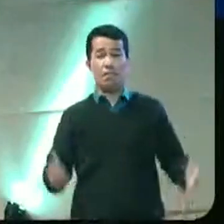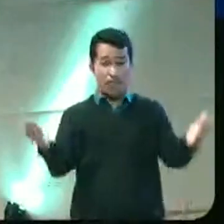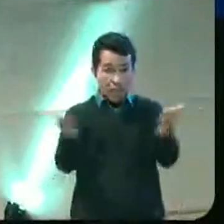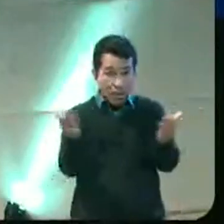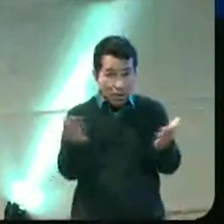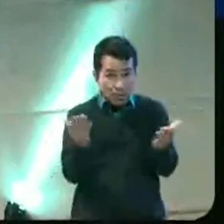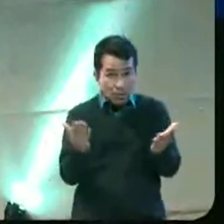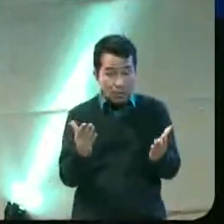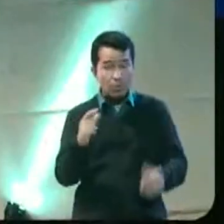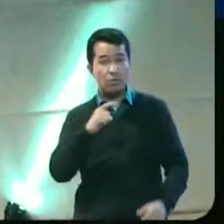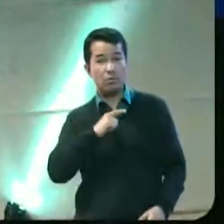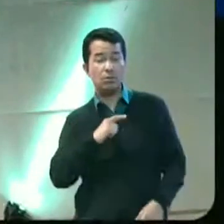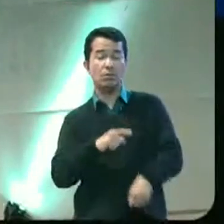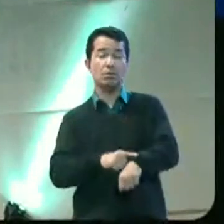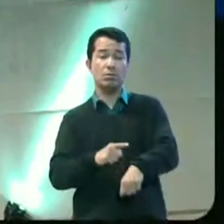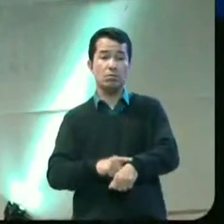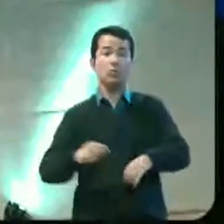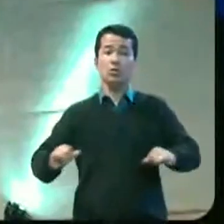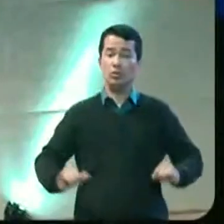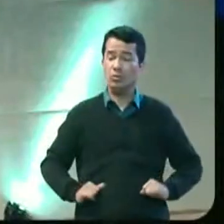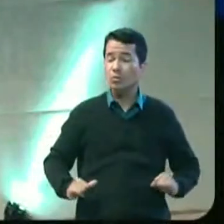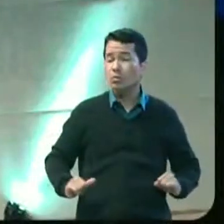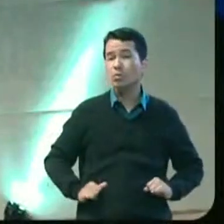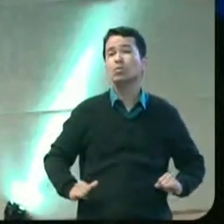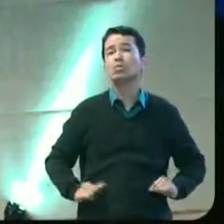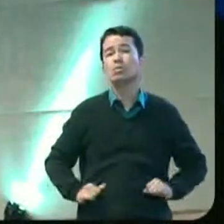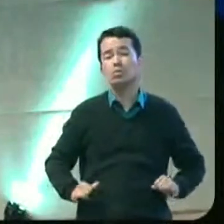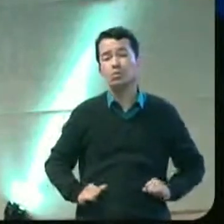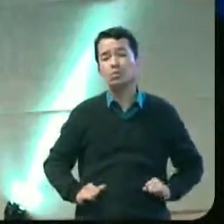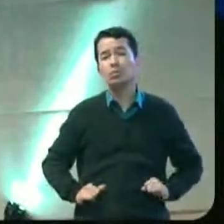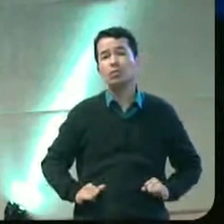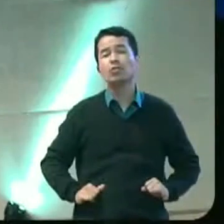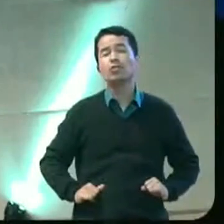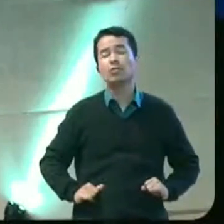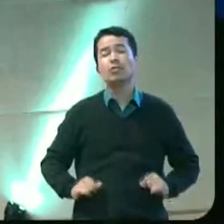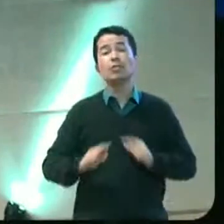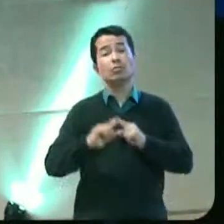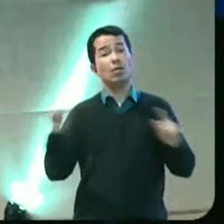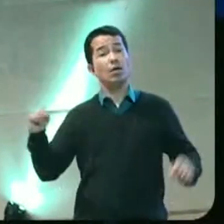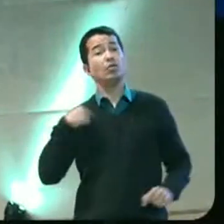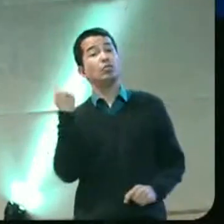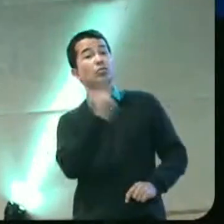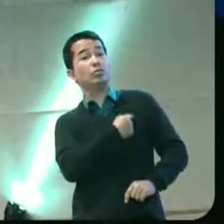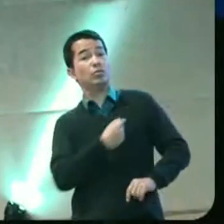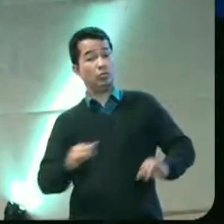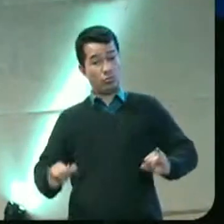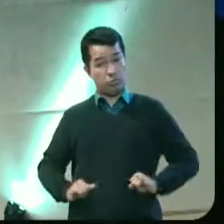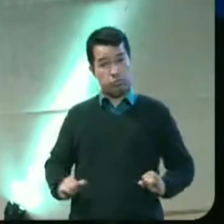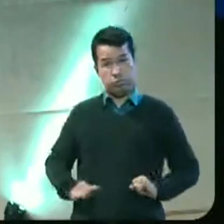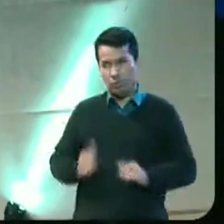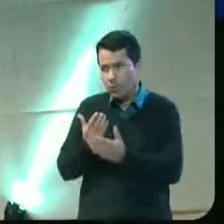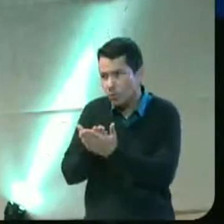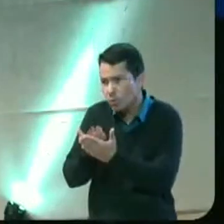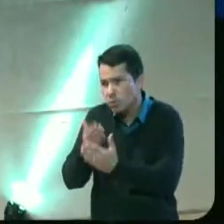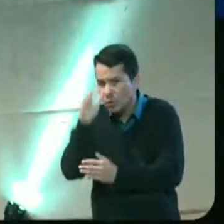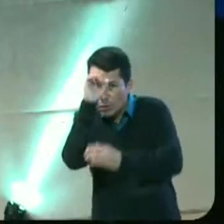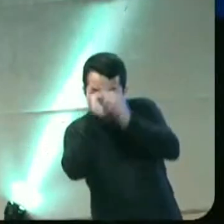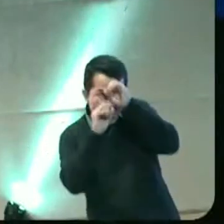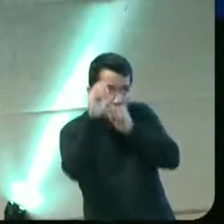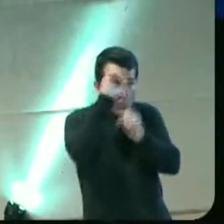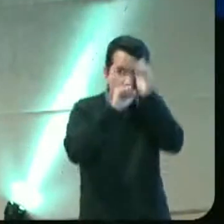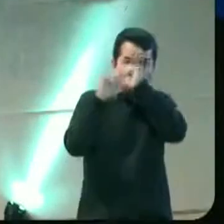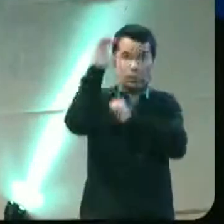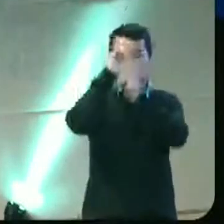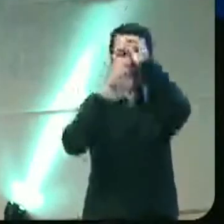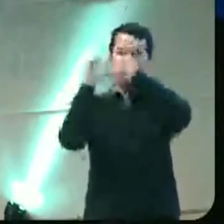de aprendizado também. O tempo de sofrimento é um lugar, como disse C.S. Lewis, que